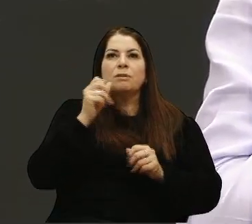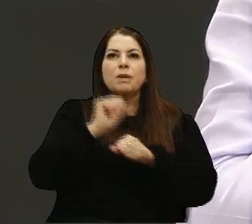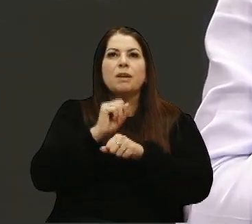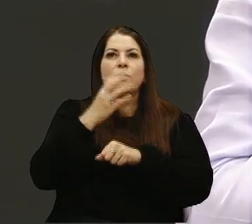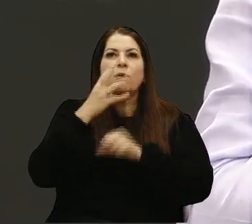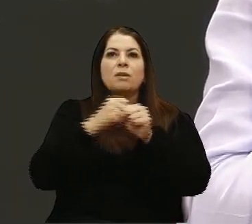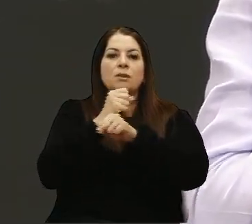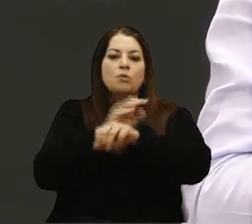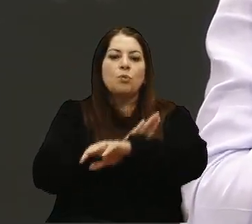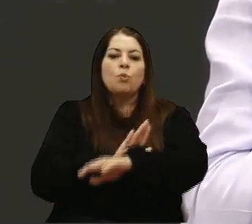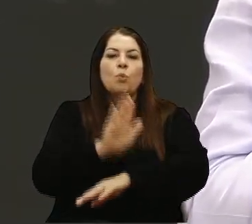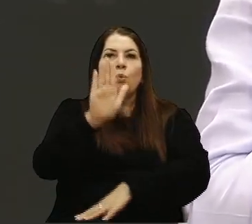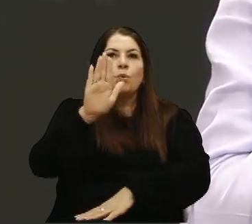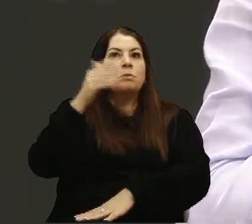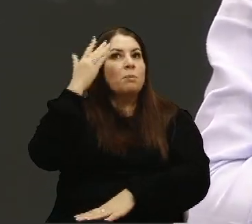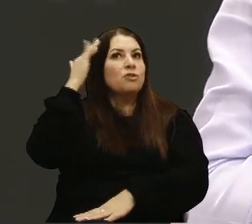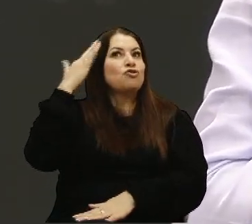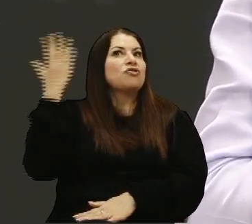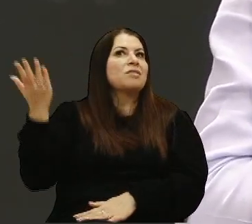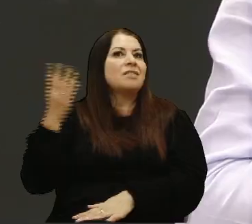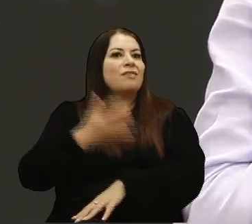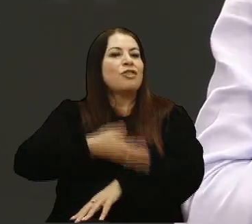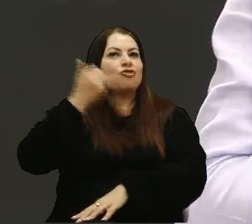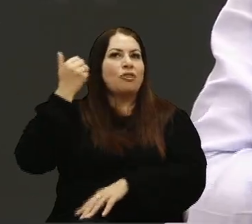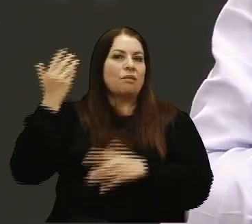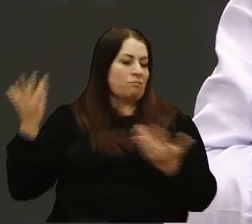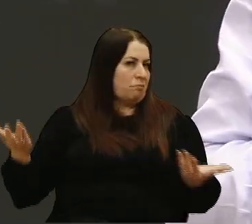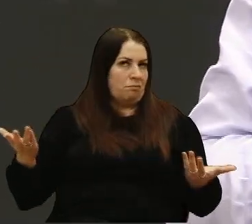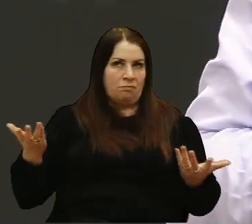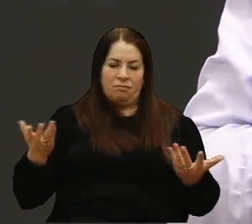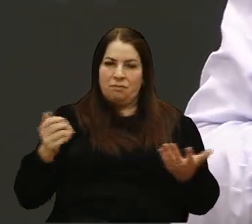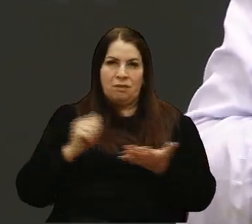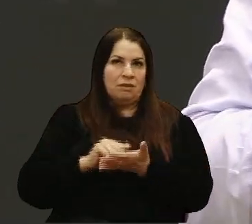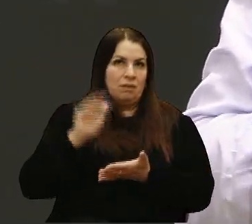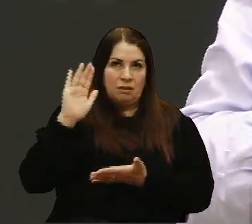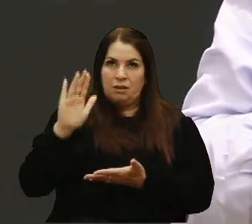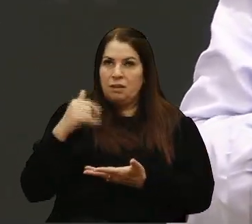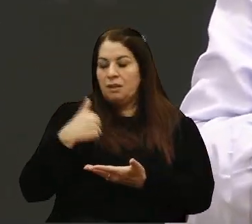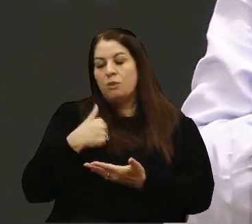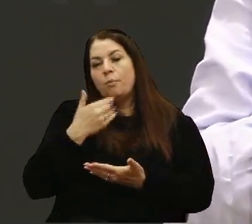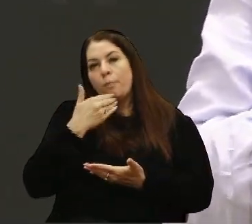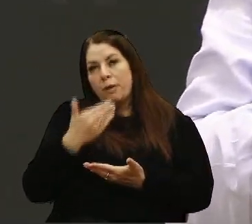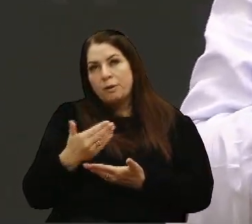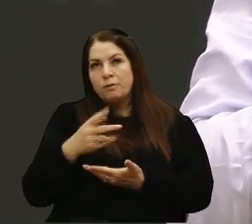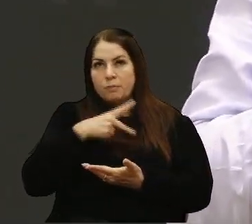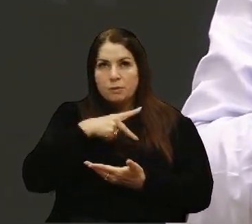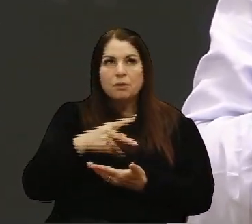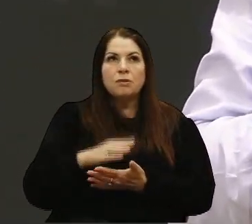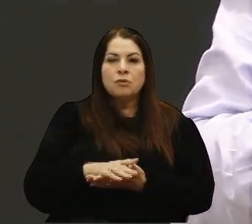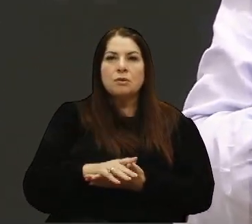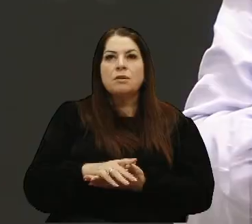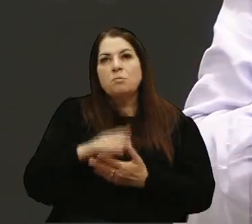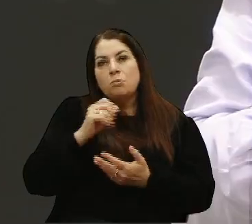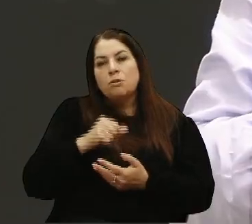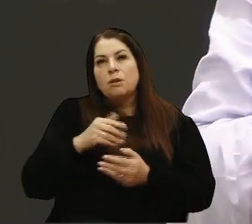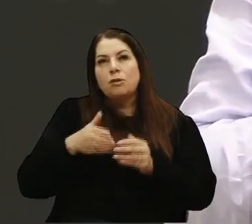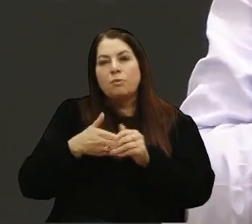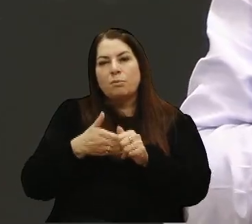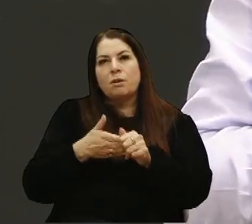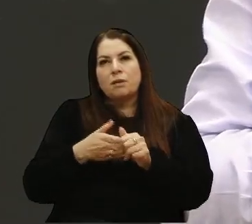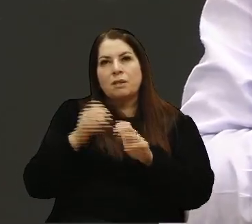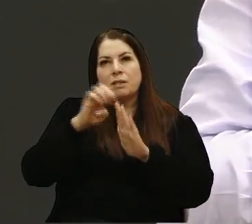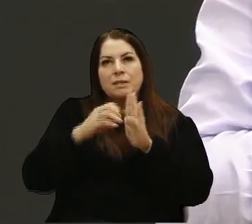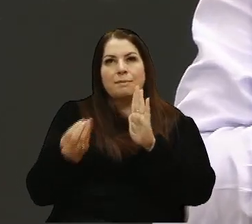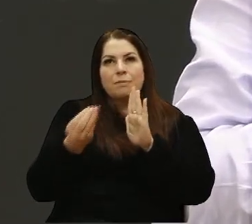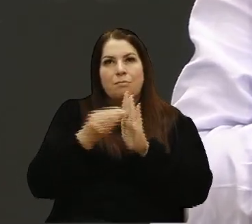asfalto. A senhora imagina se vão lá arrancar. Então, são questões assim. Peço a palavra, presidente. Eu peço, presidente, que quem puder me acompanhar nessa